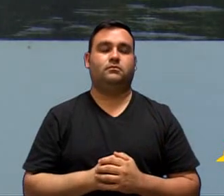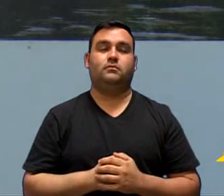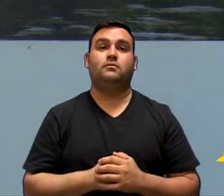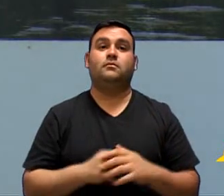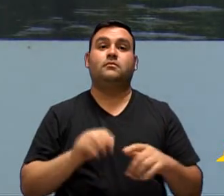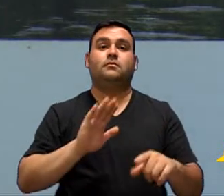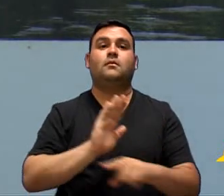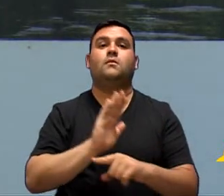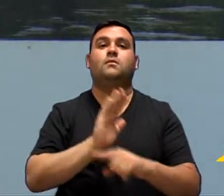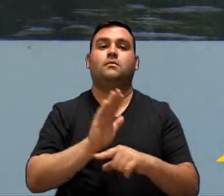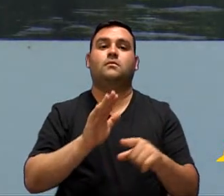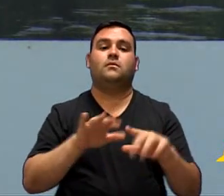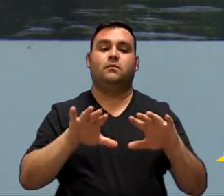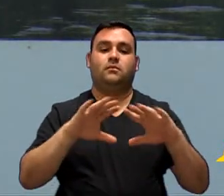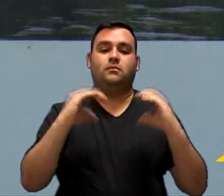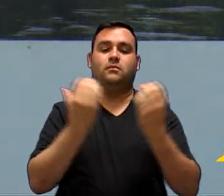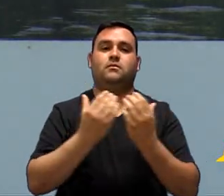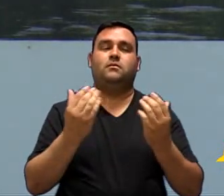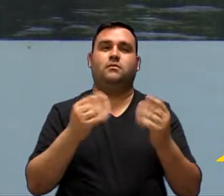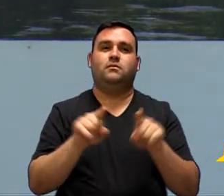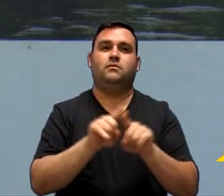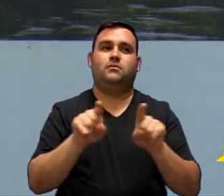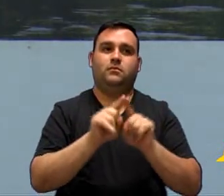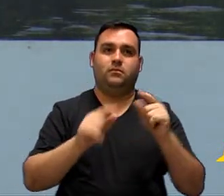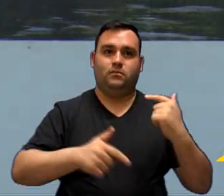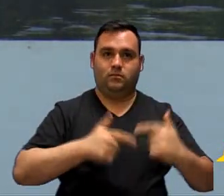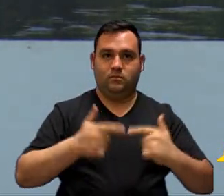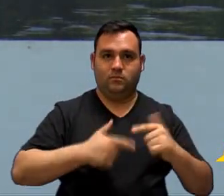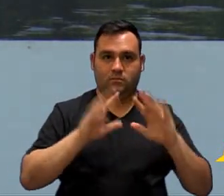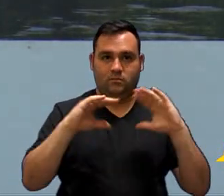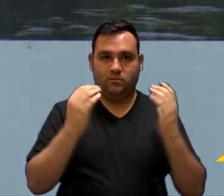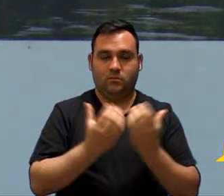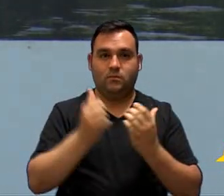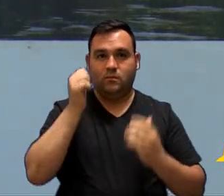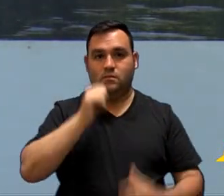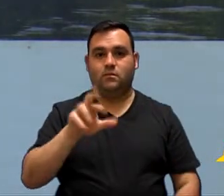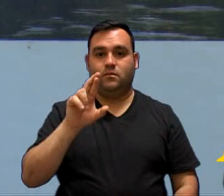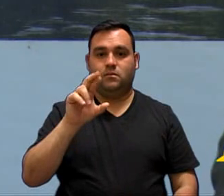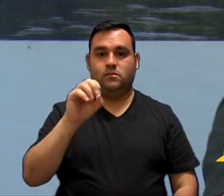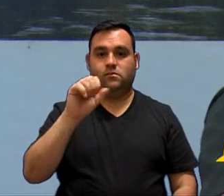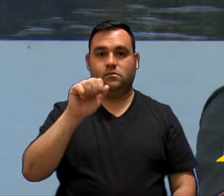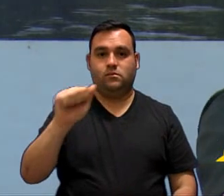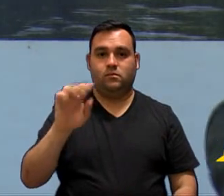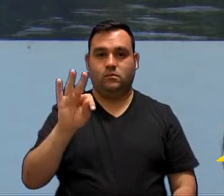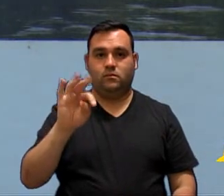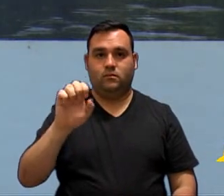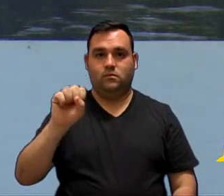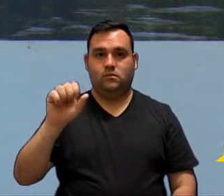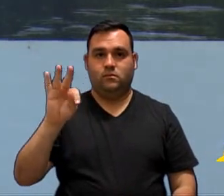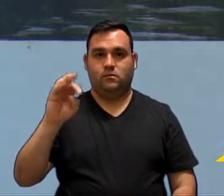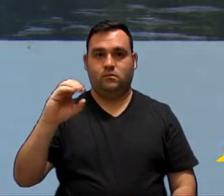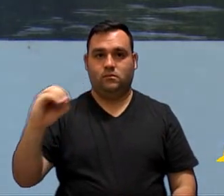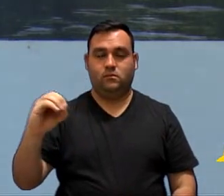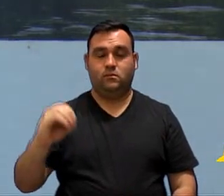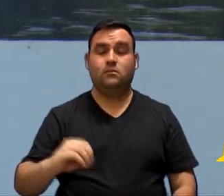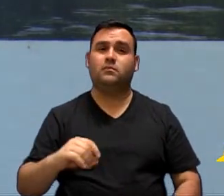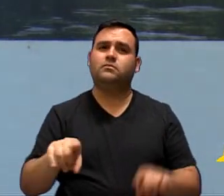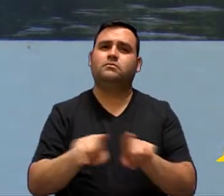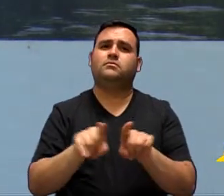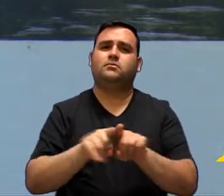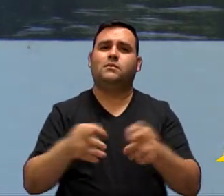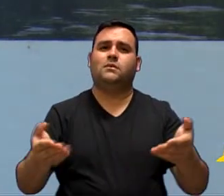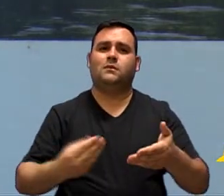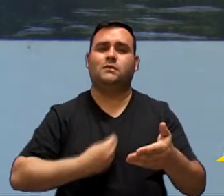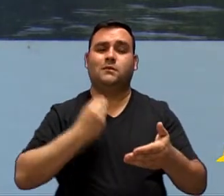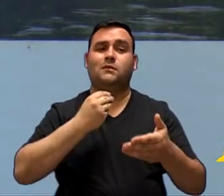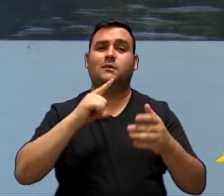da assessora do plenário e expediente da Câmara de Sorocaba, a senhora Rosa Tosato, e a presença